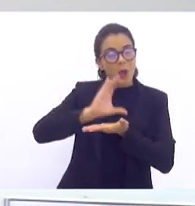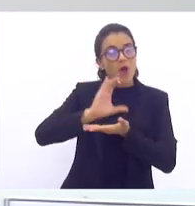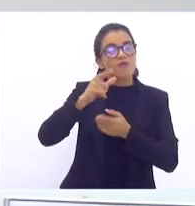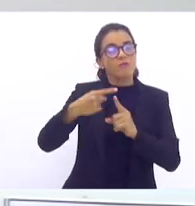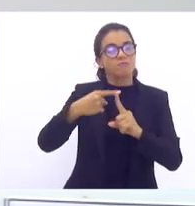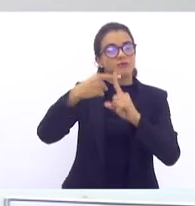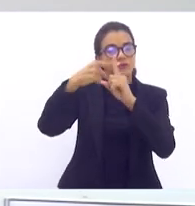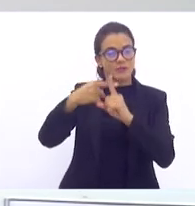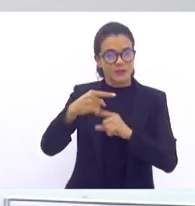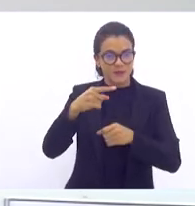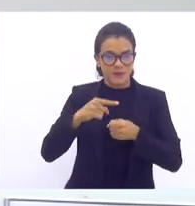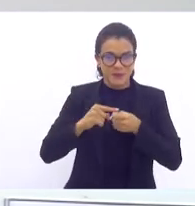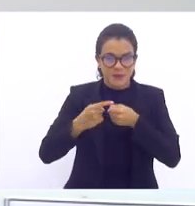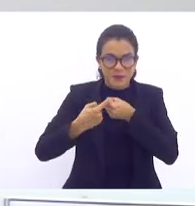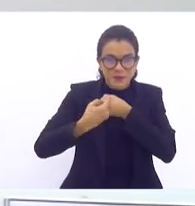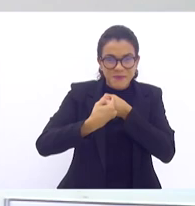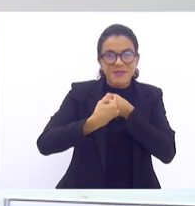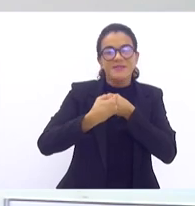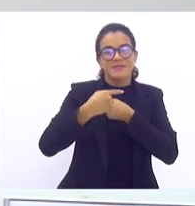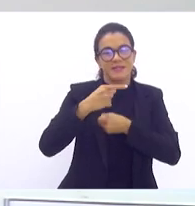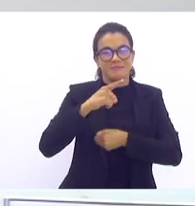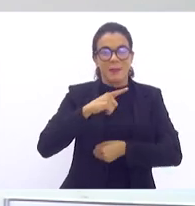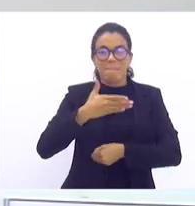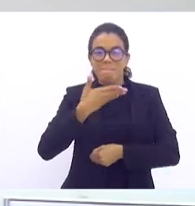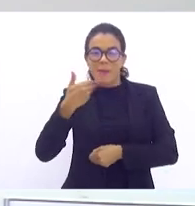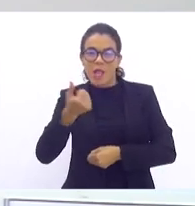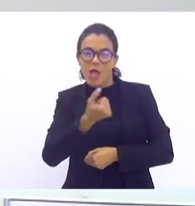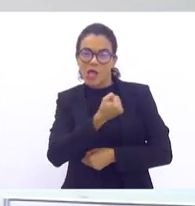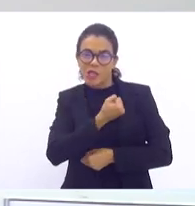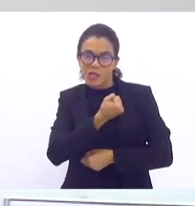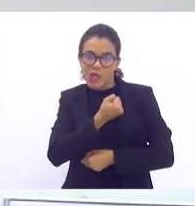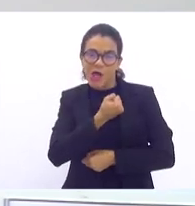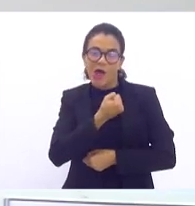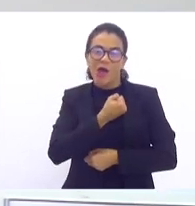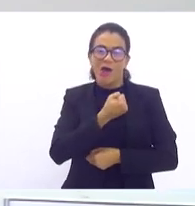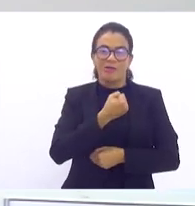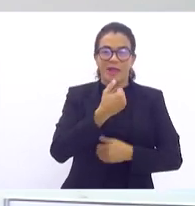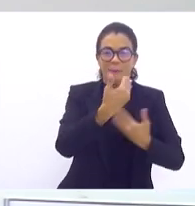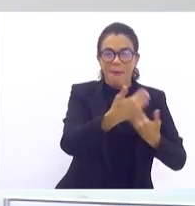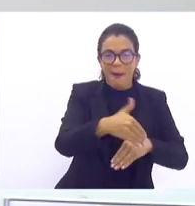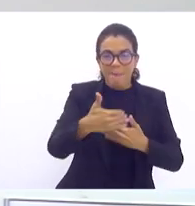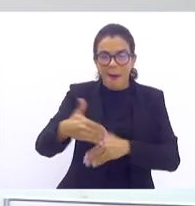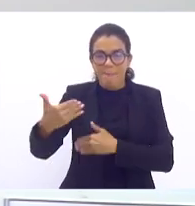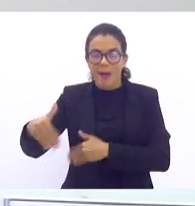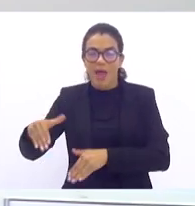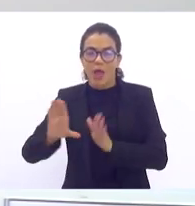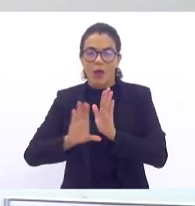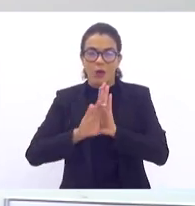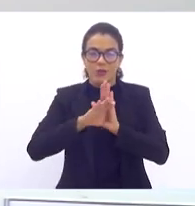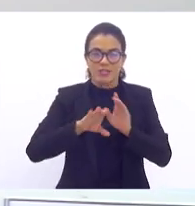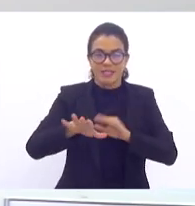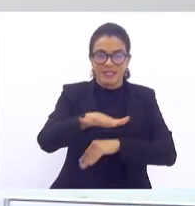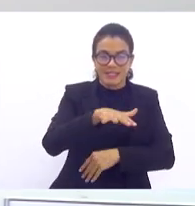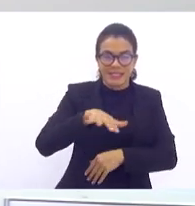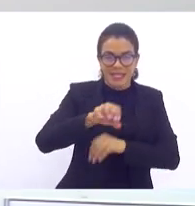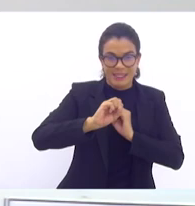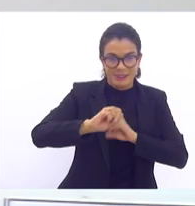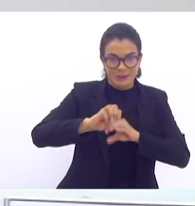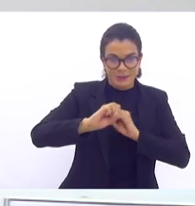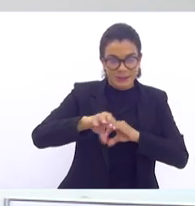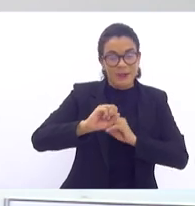os municípios que tem melhores notas que tem um melhor conceito é na área educacional